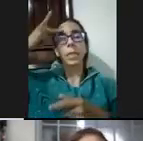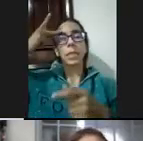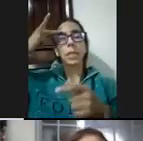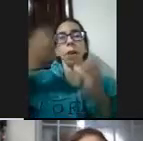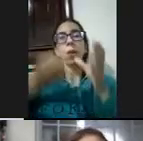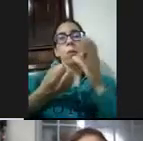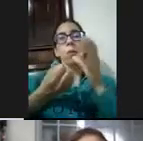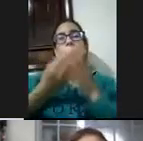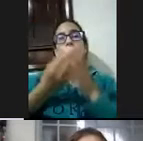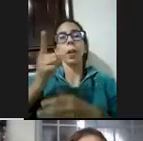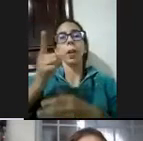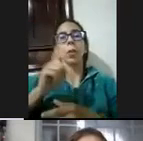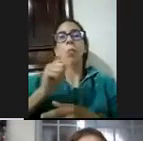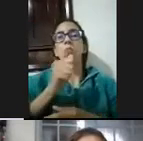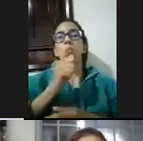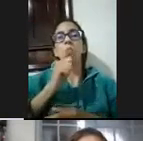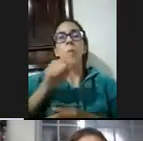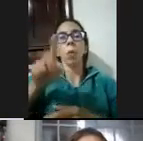ó.